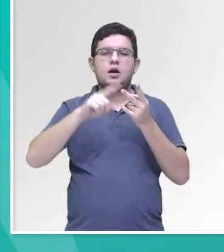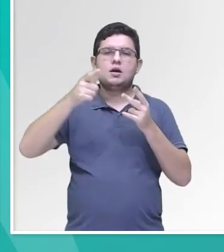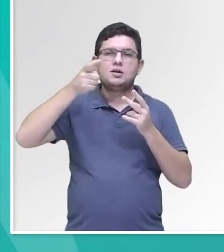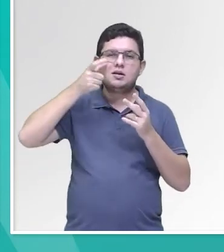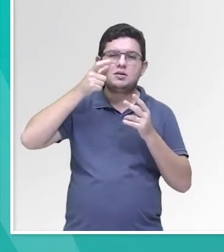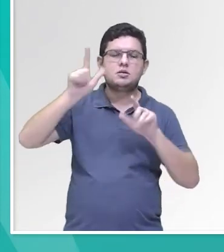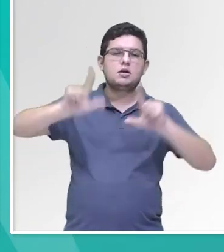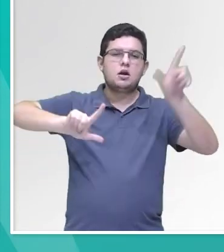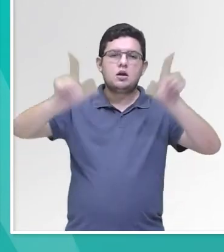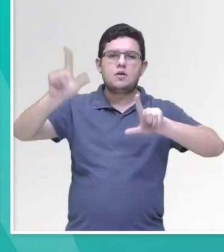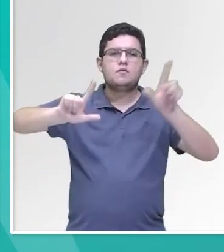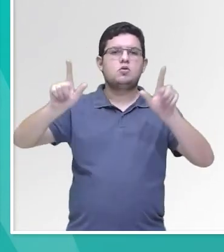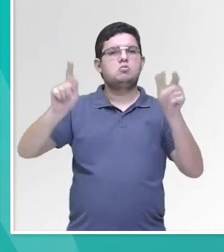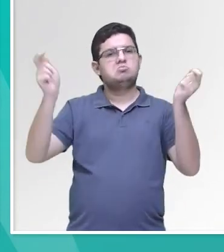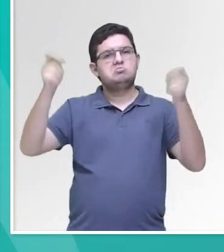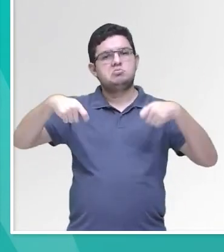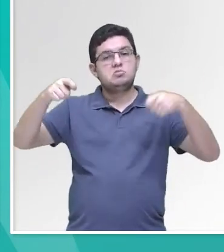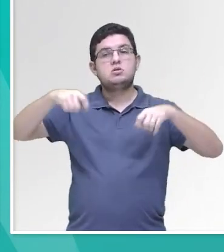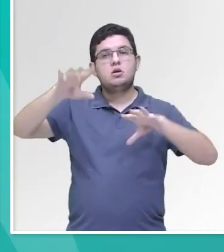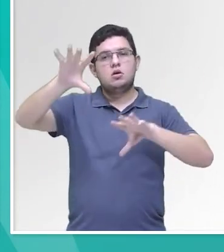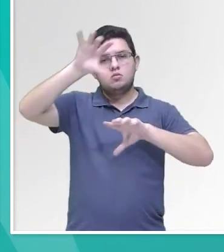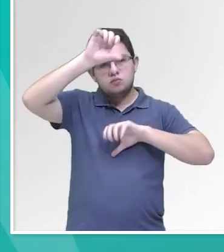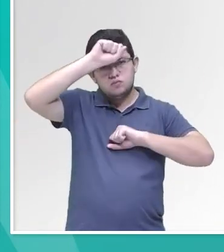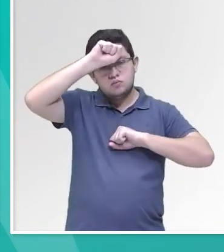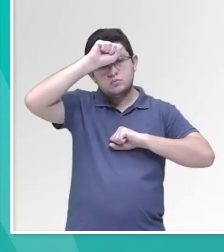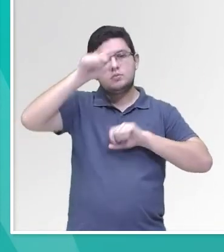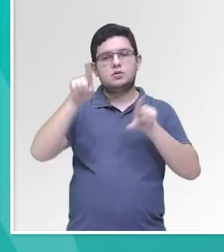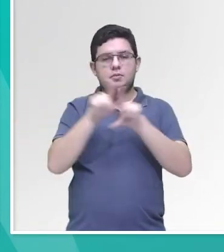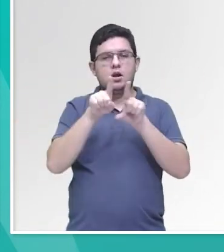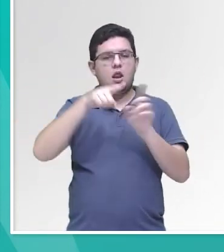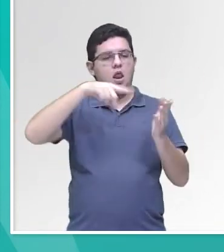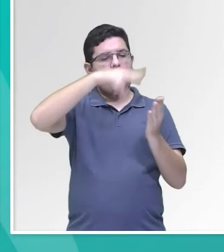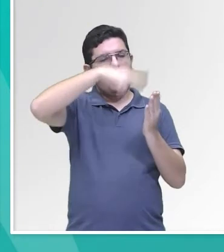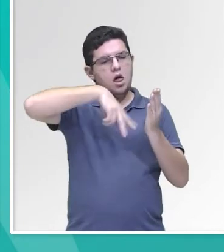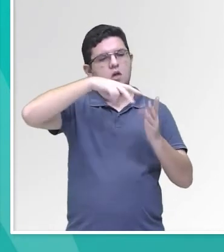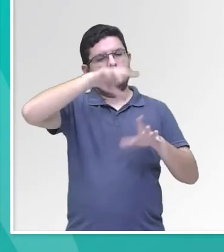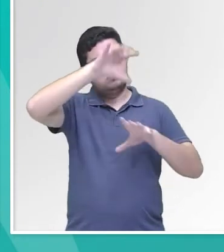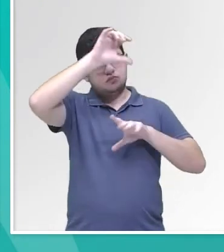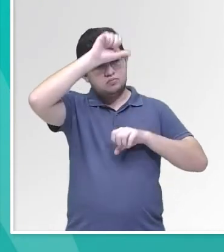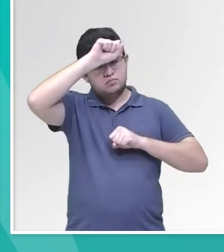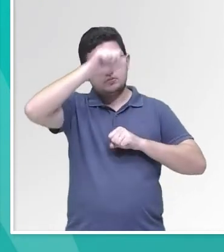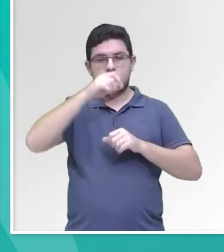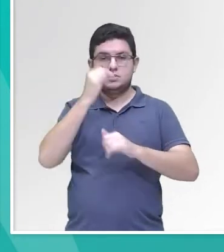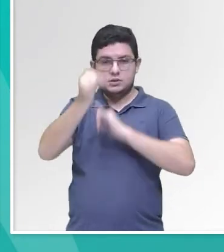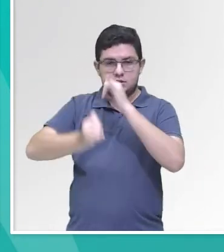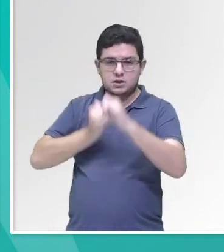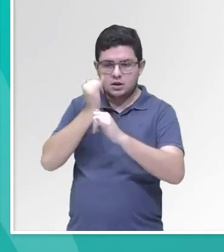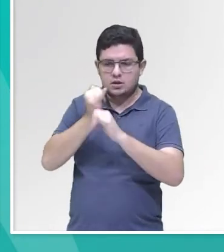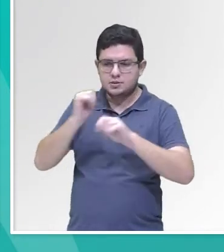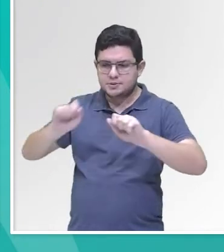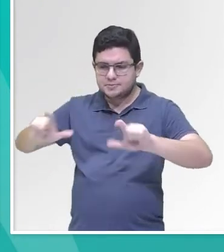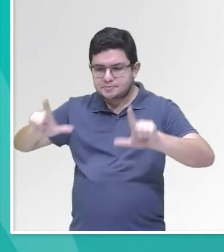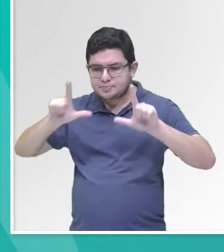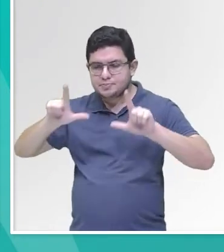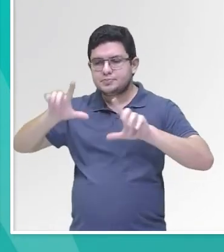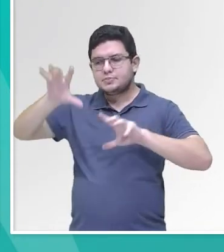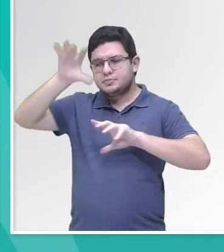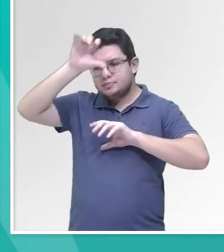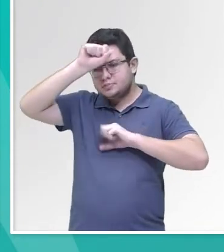na televisão, assistir programas de televisões variados, desde a novela, passando pelo jornal, pelos programas de